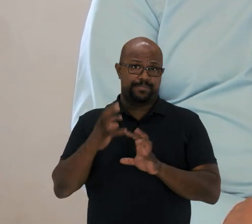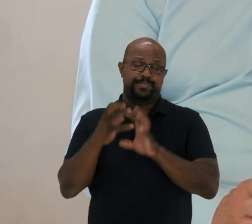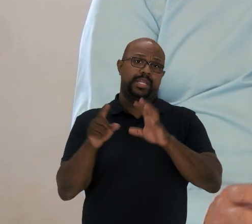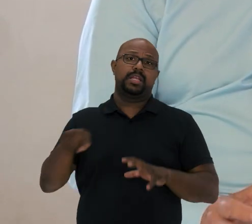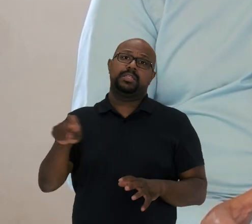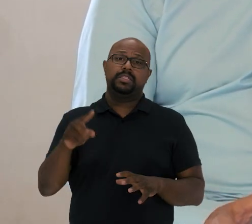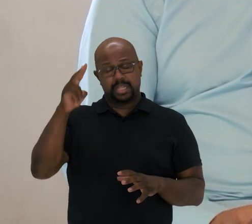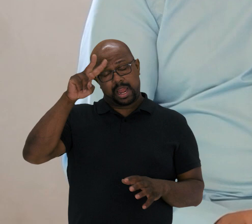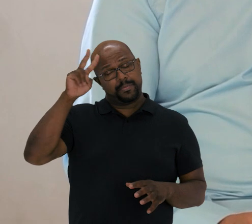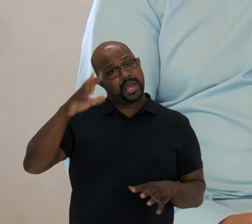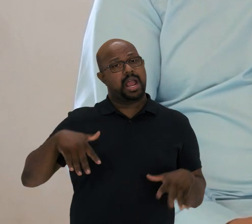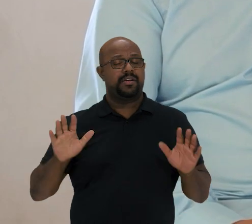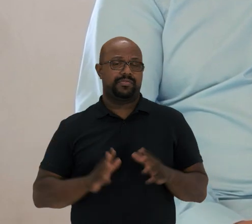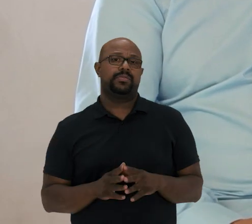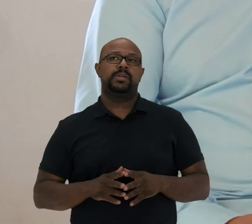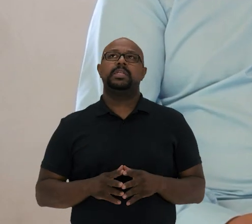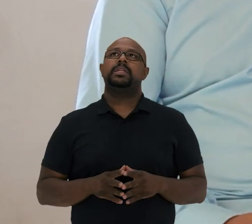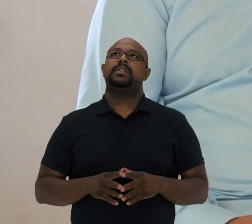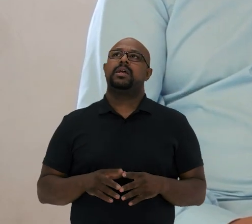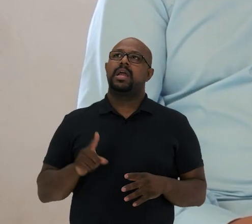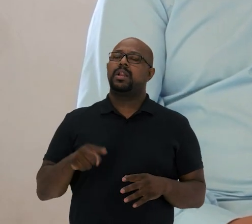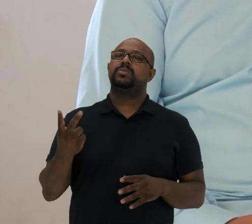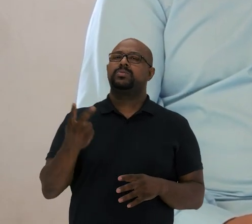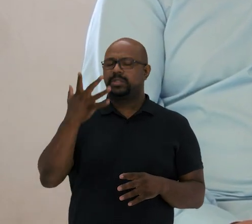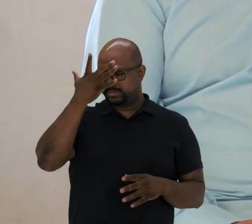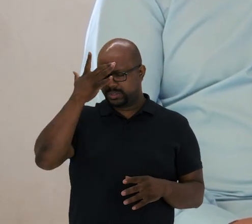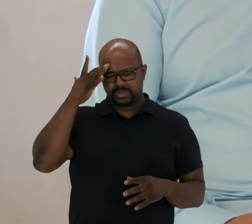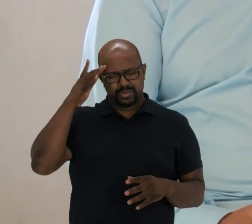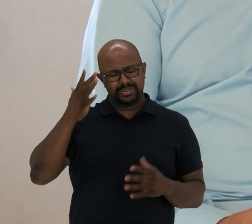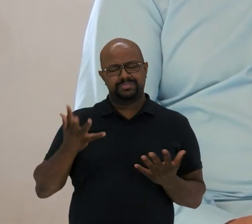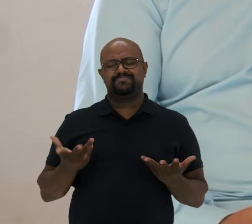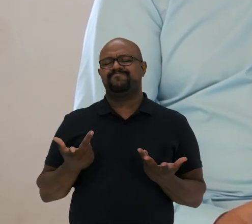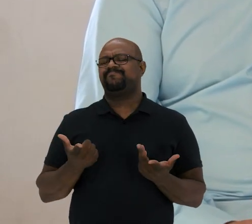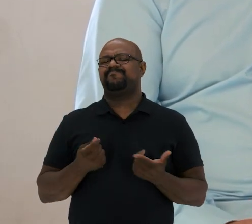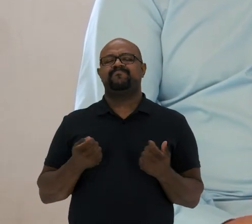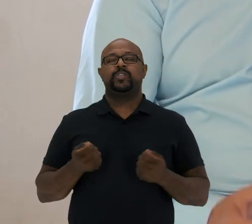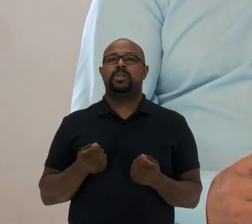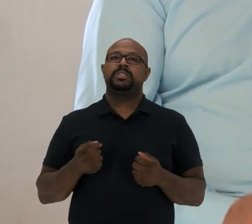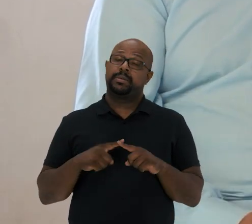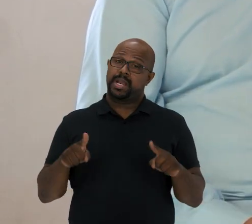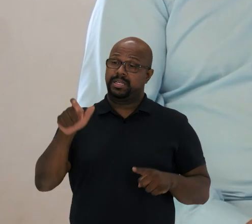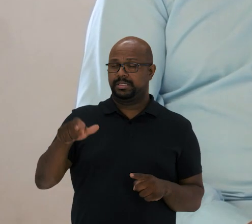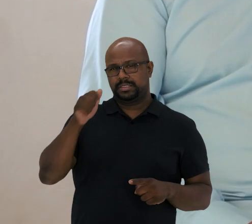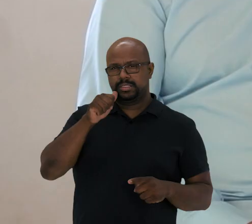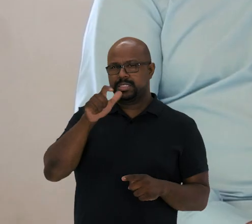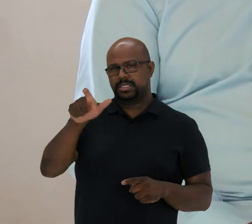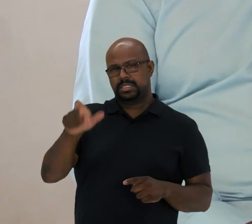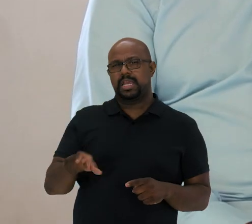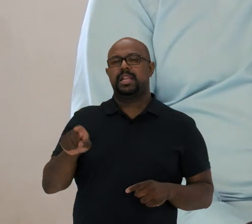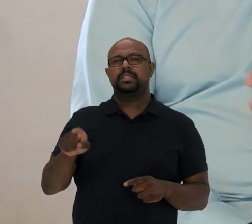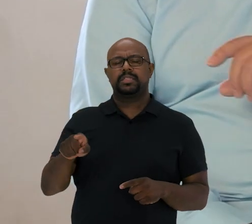foi a briga que eles se lembravam. Né? Quer dizer, eram duas pessoas fabulosas, mas ela